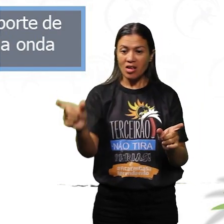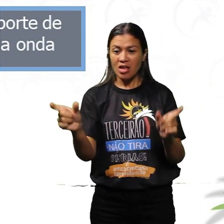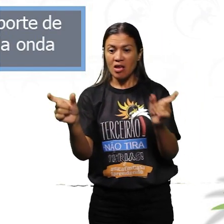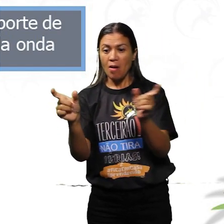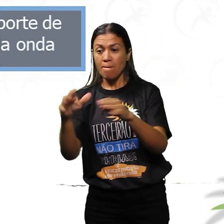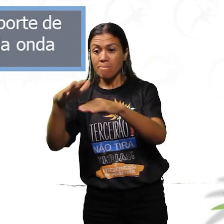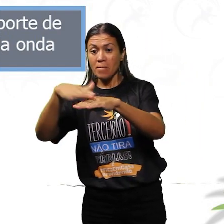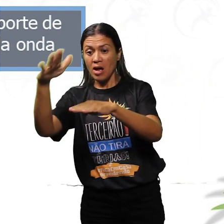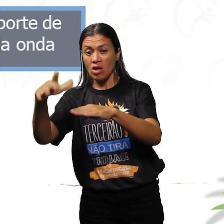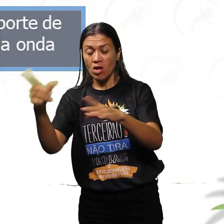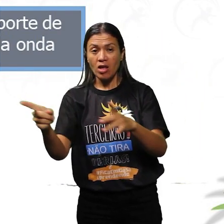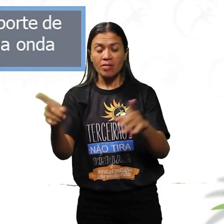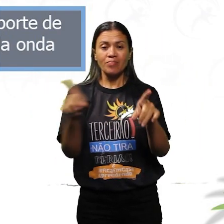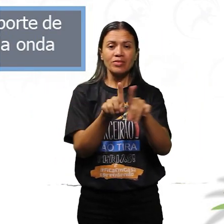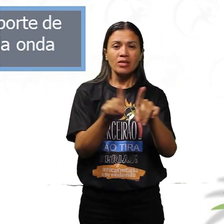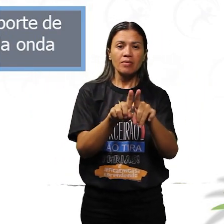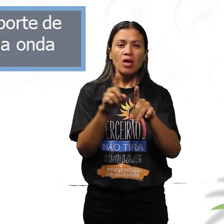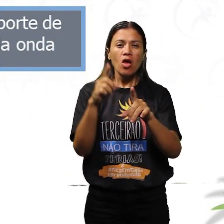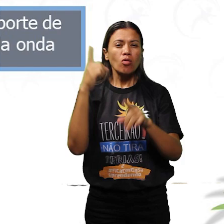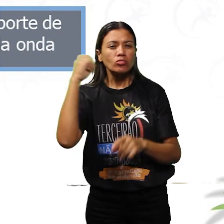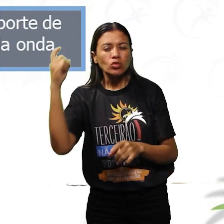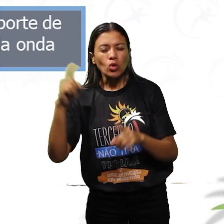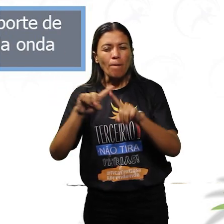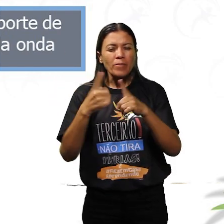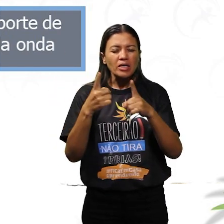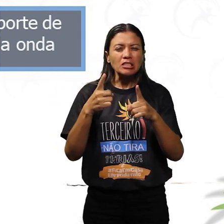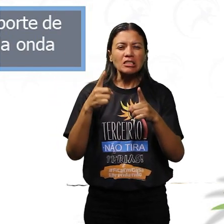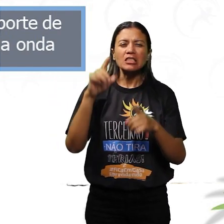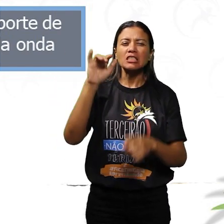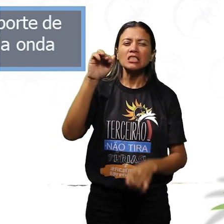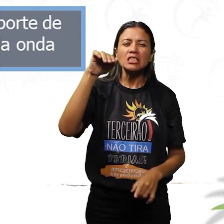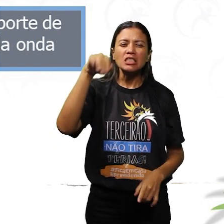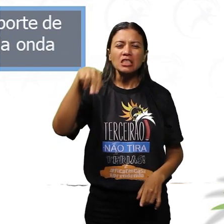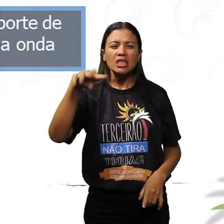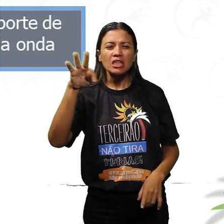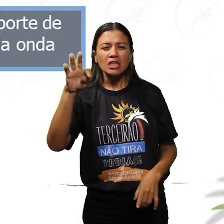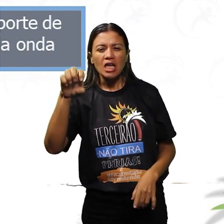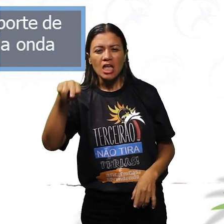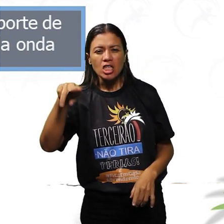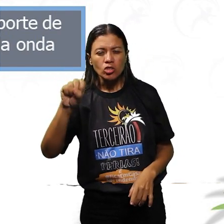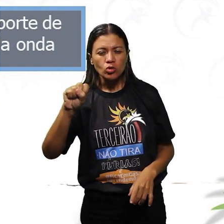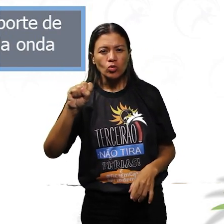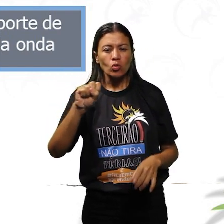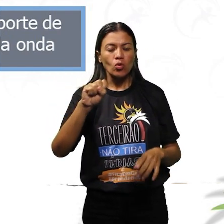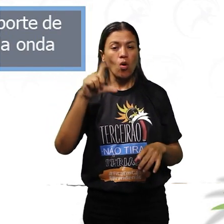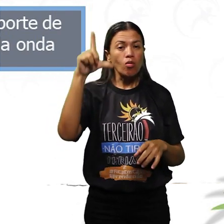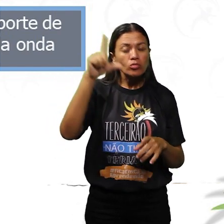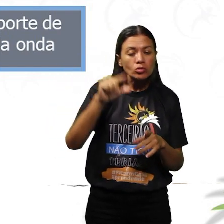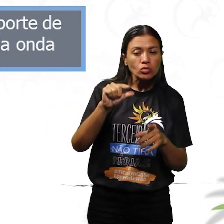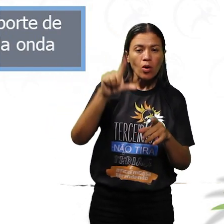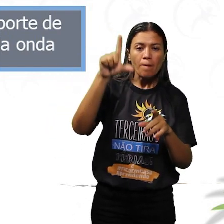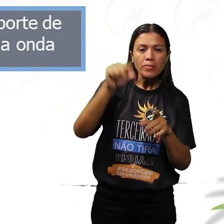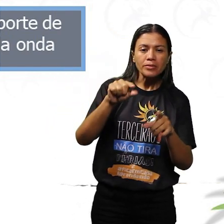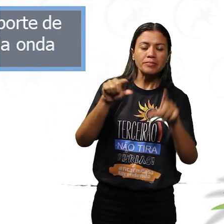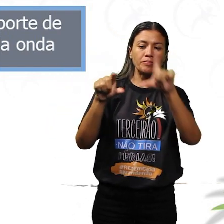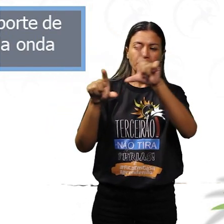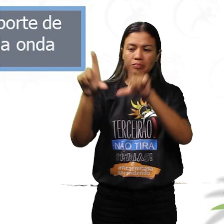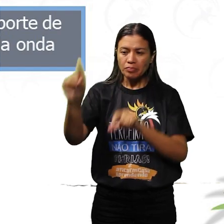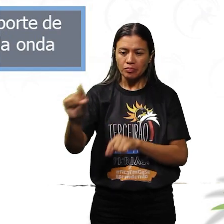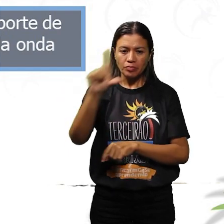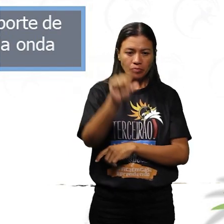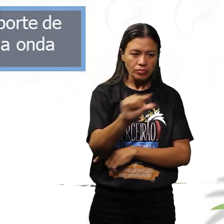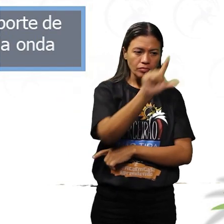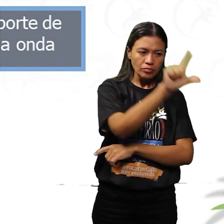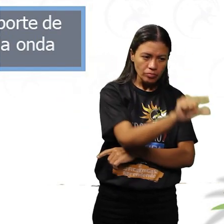energia, consequentemente um som de maior intensidade. Um som de baixo volume é de baixa amplitude, de baixa